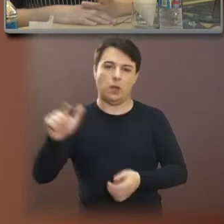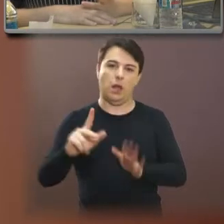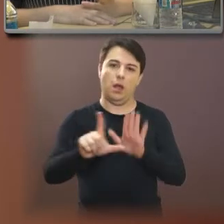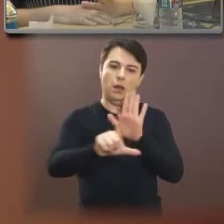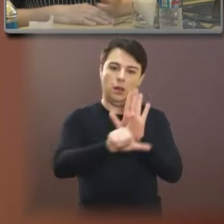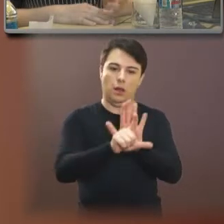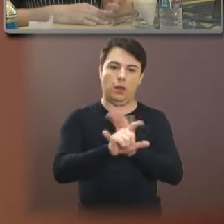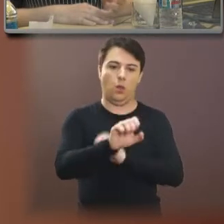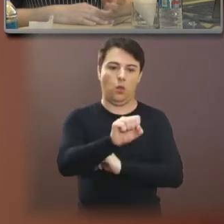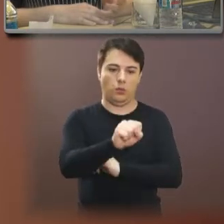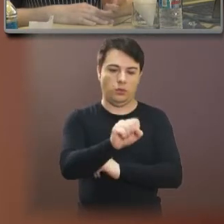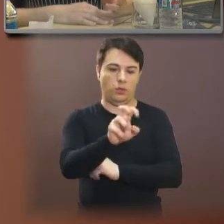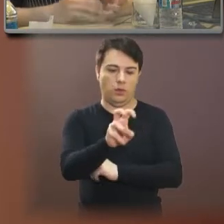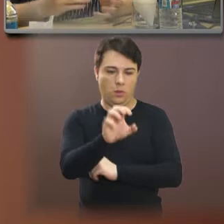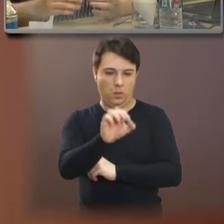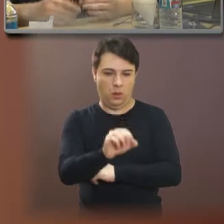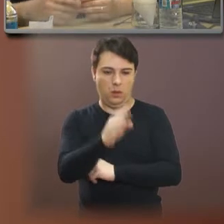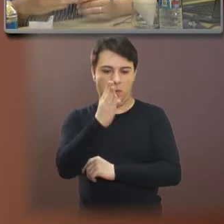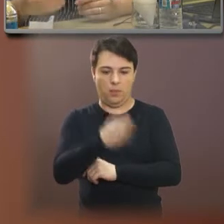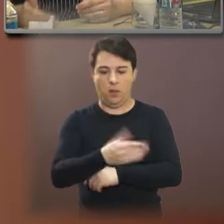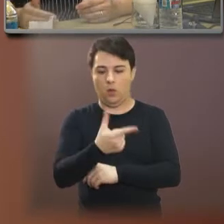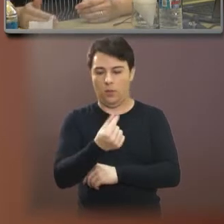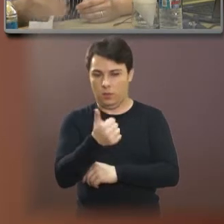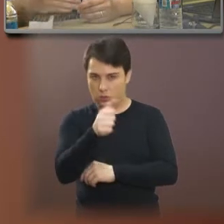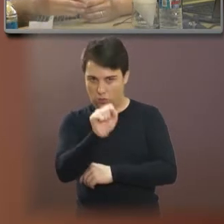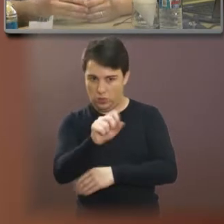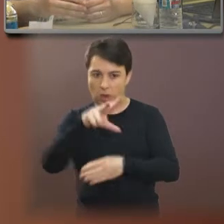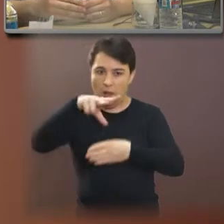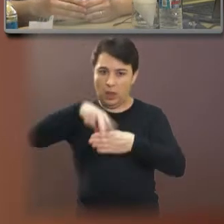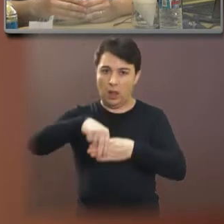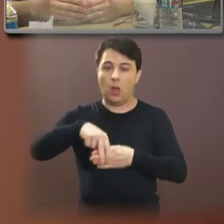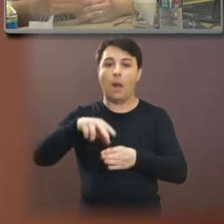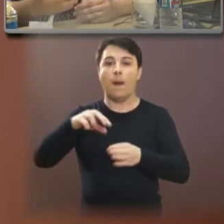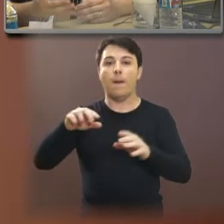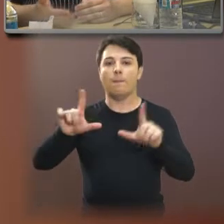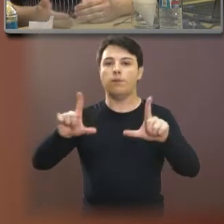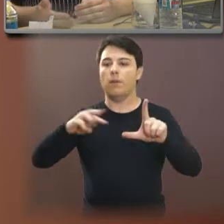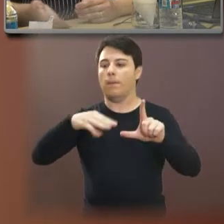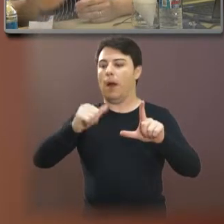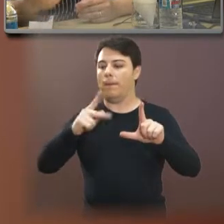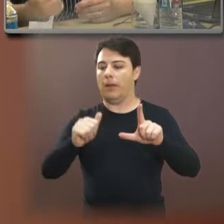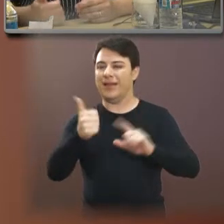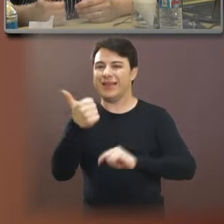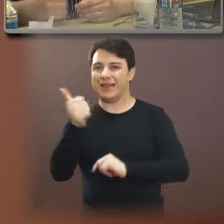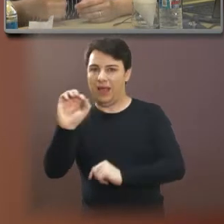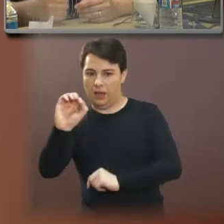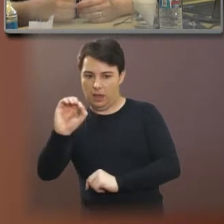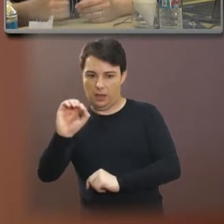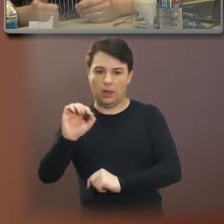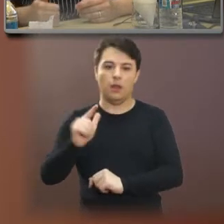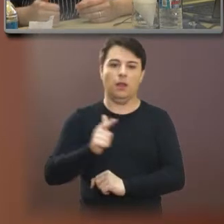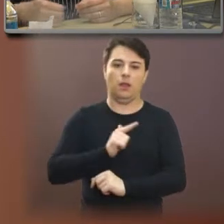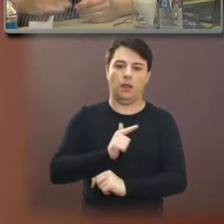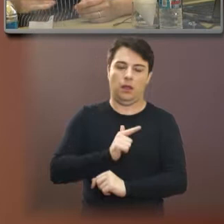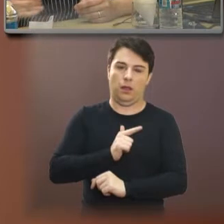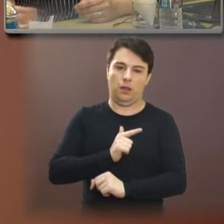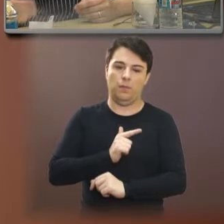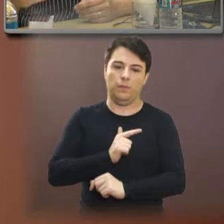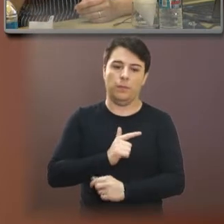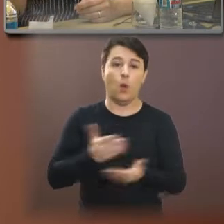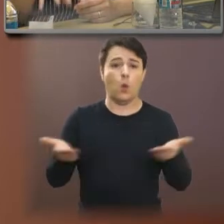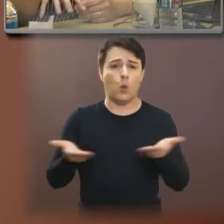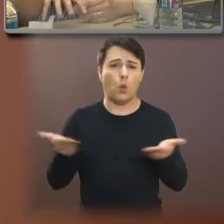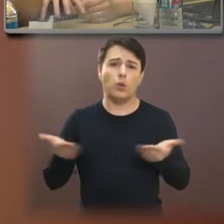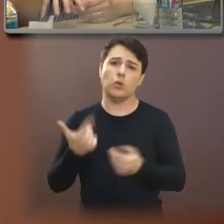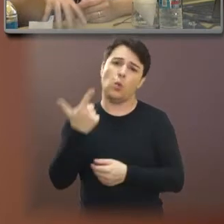Complementar 850, é o mapa 10. O mapa 10 ele está o de 2014, o mapa do AP hoje é outro. A gente